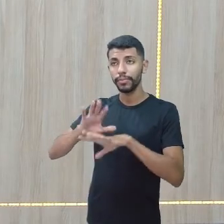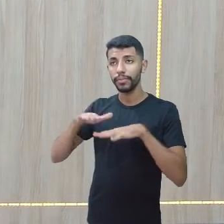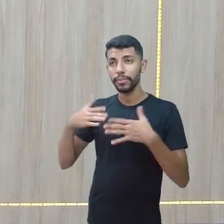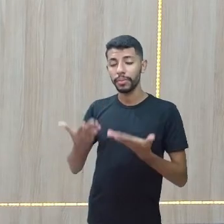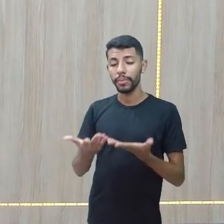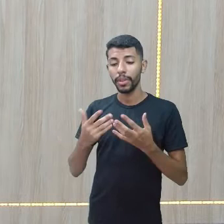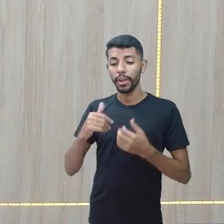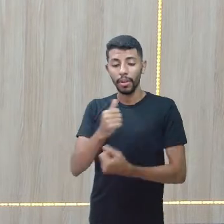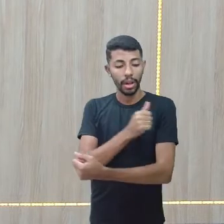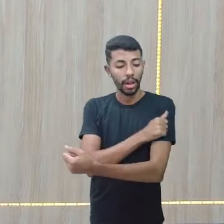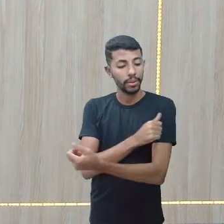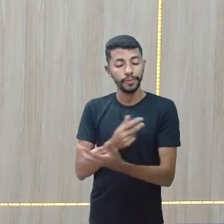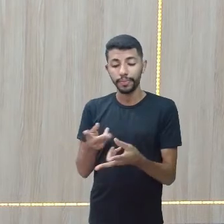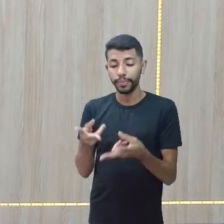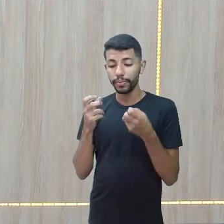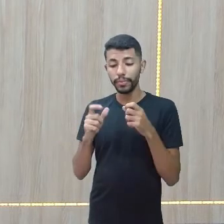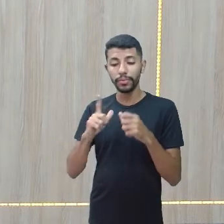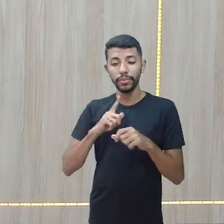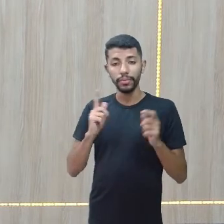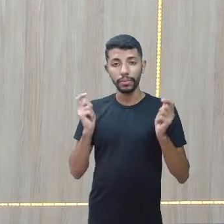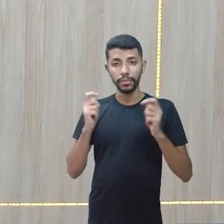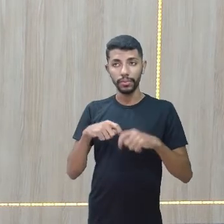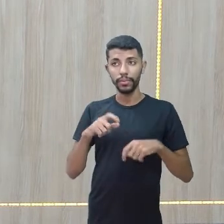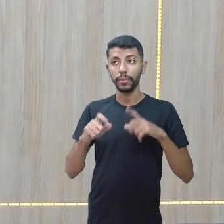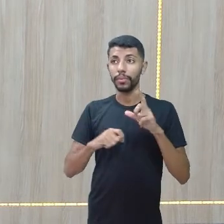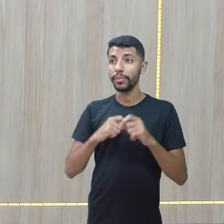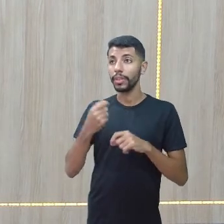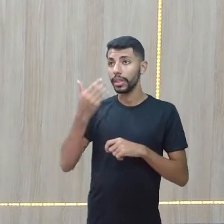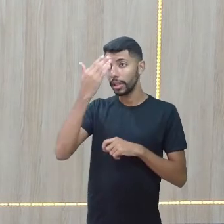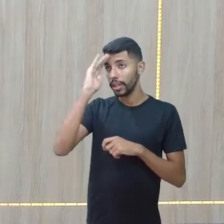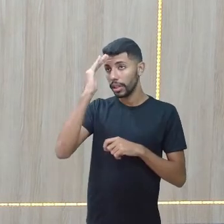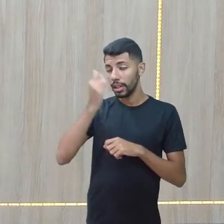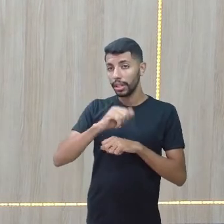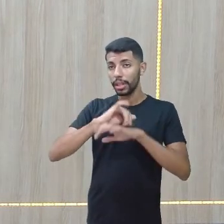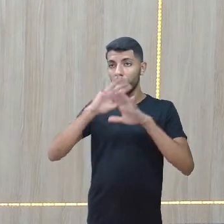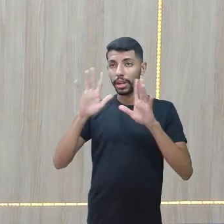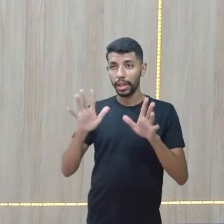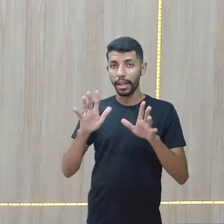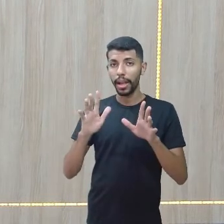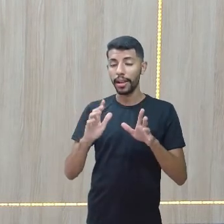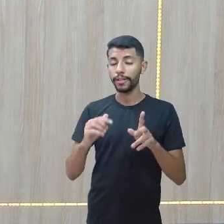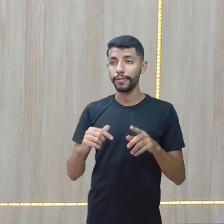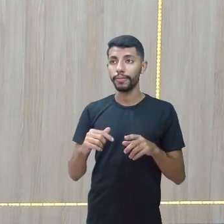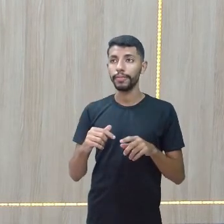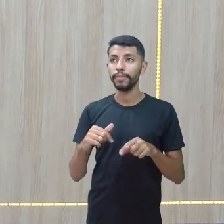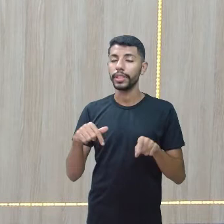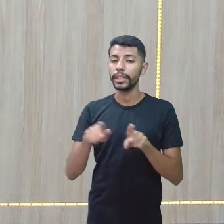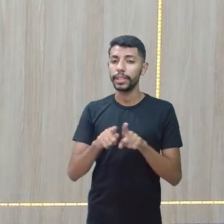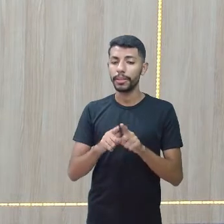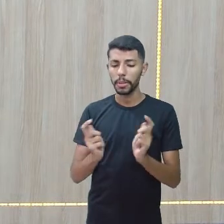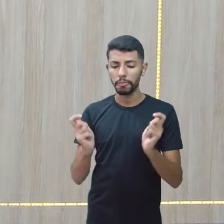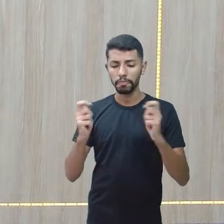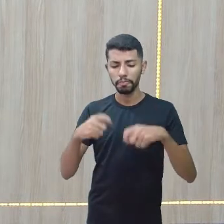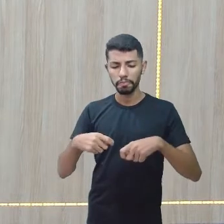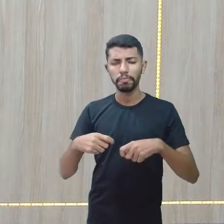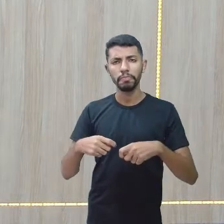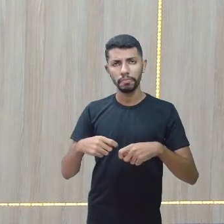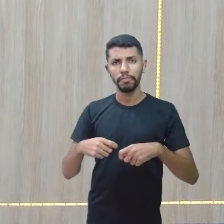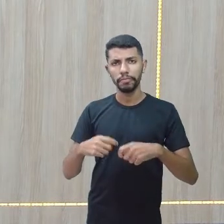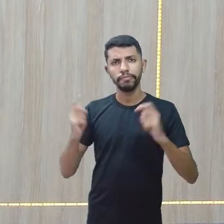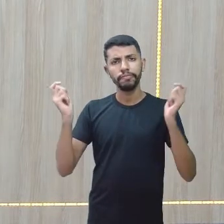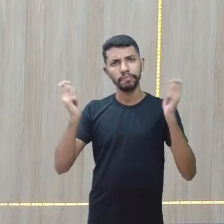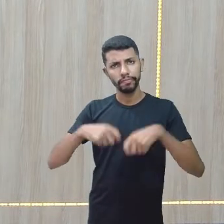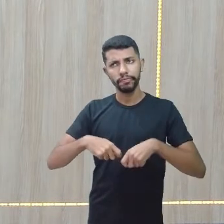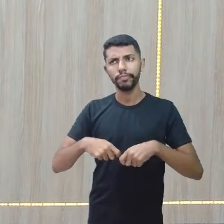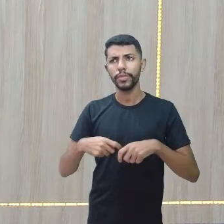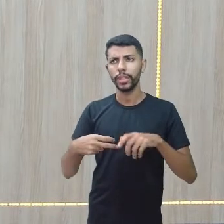percebe que tem o potencial de compreensão e que esse potencial é possível, essa experiência é